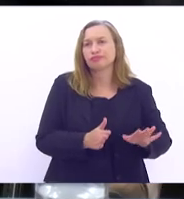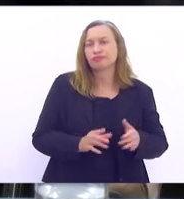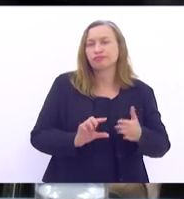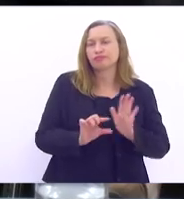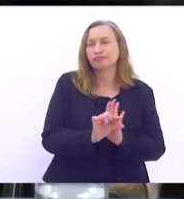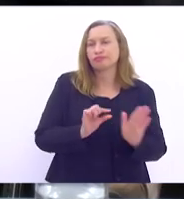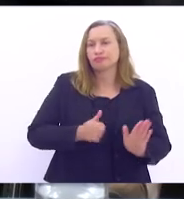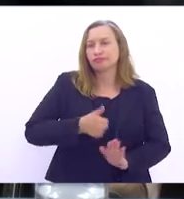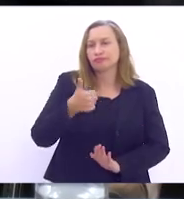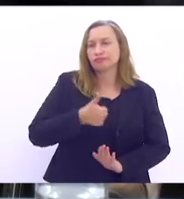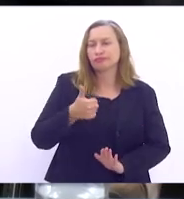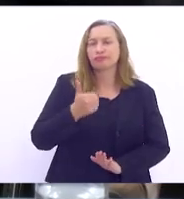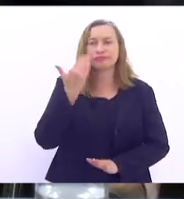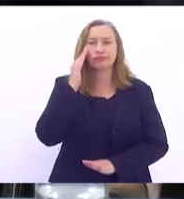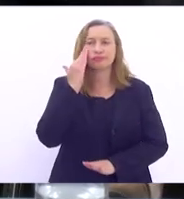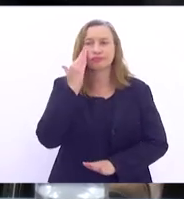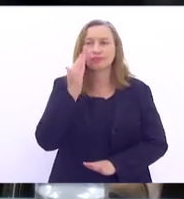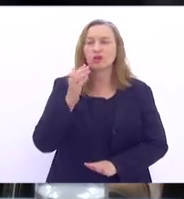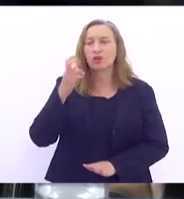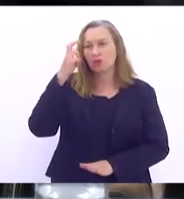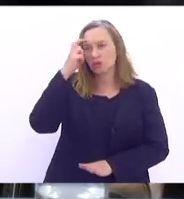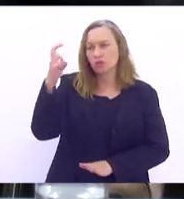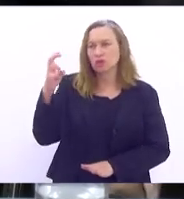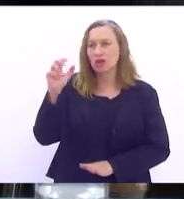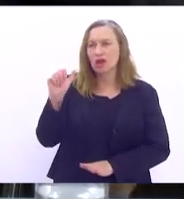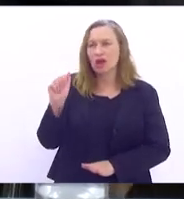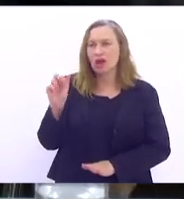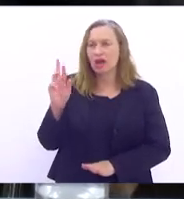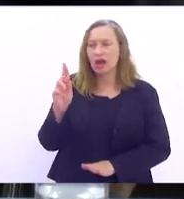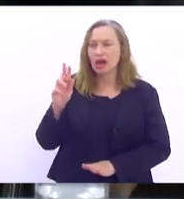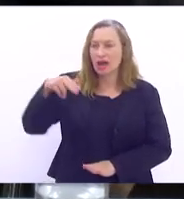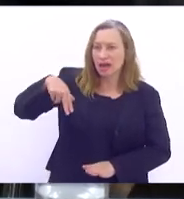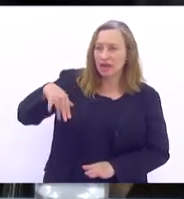único. Entende-se como cultura de arquibancada